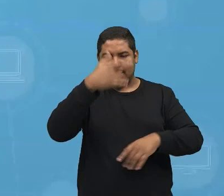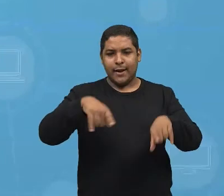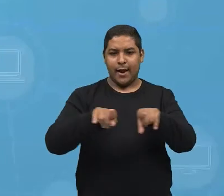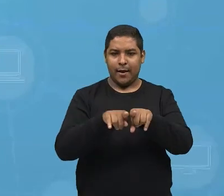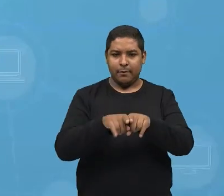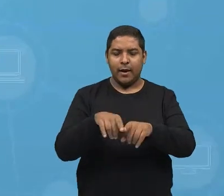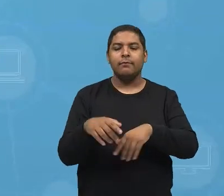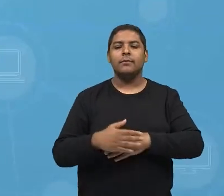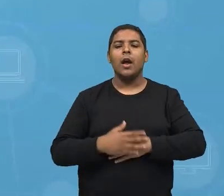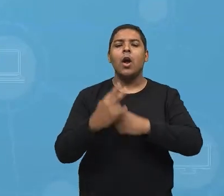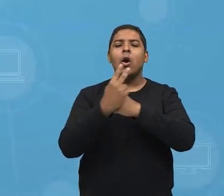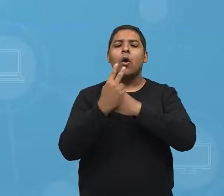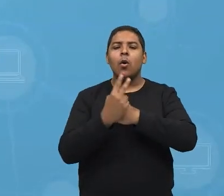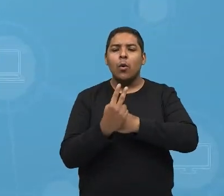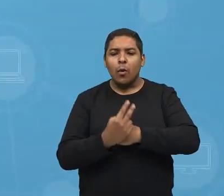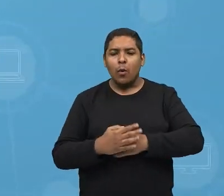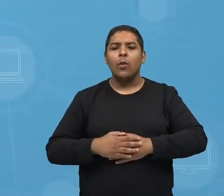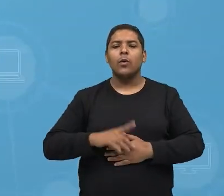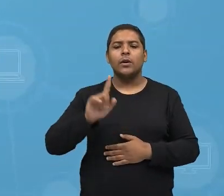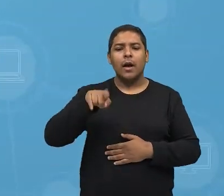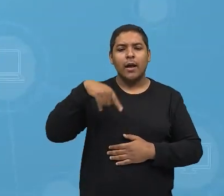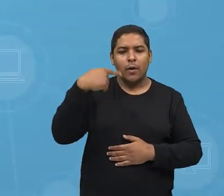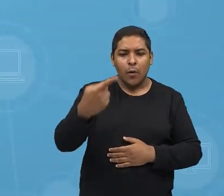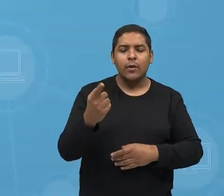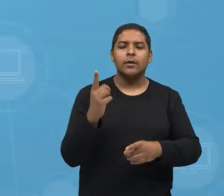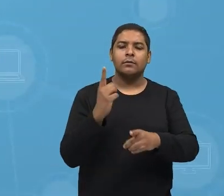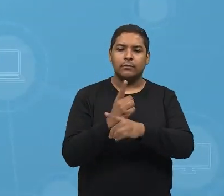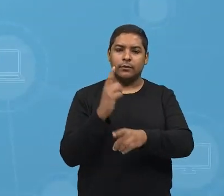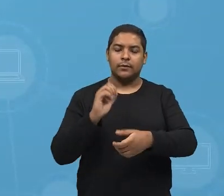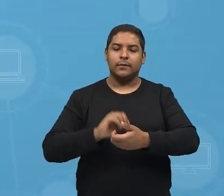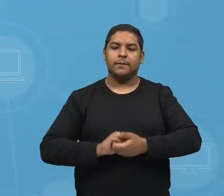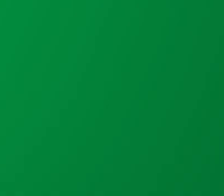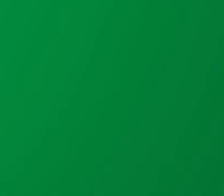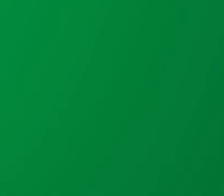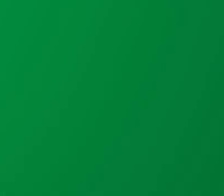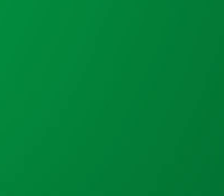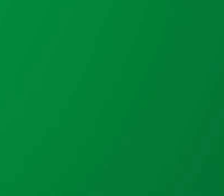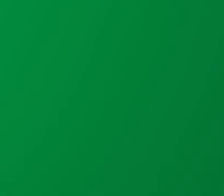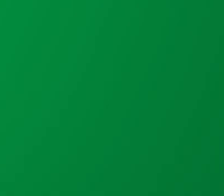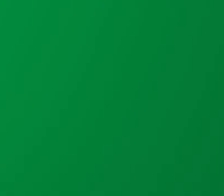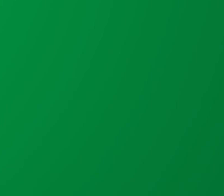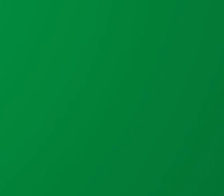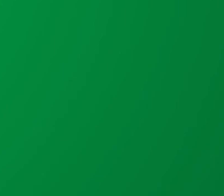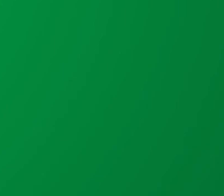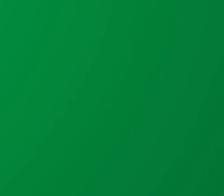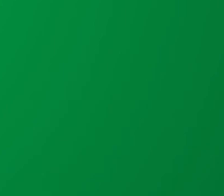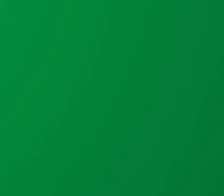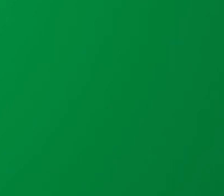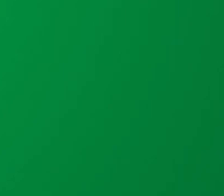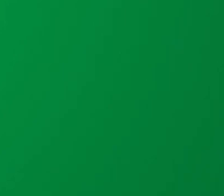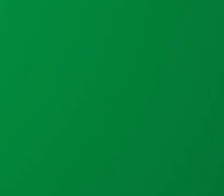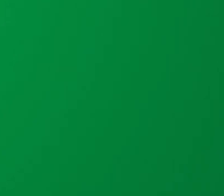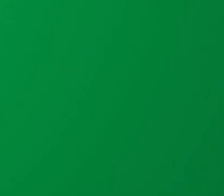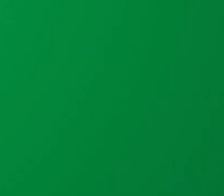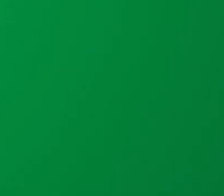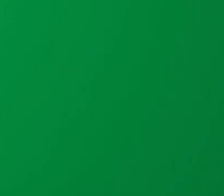e vamos ficando por aqui e até a nossa próxima aula de arte.